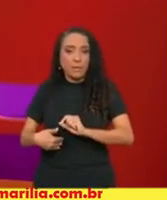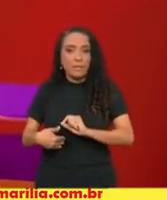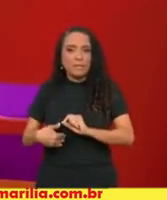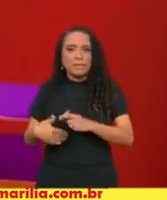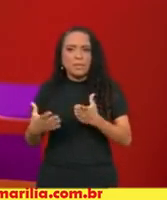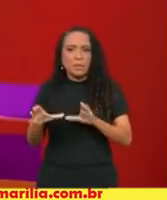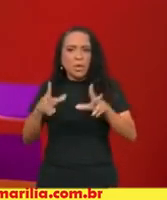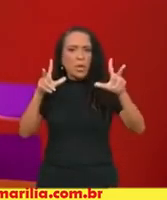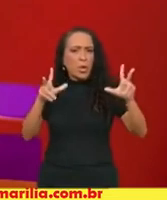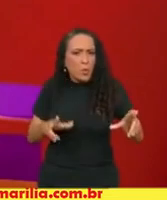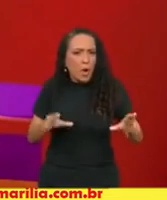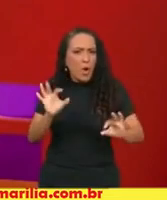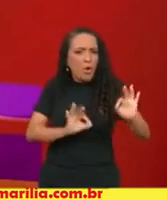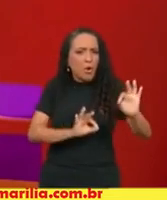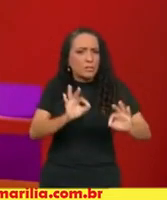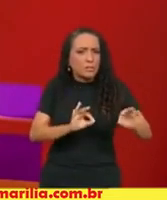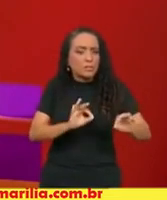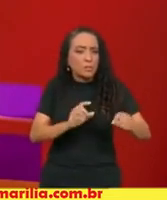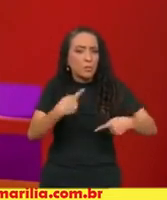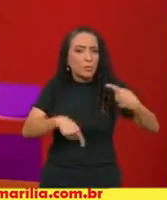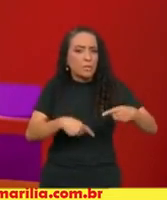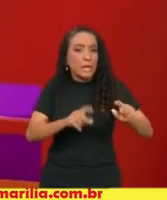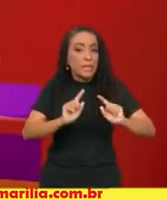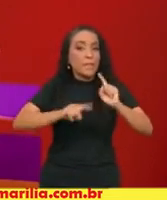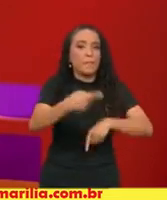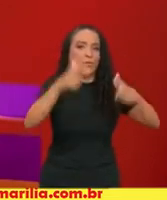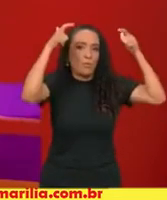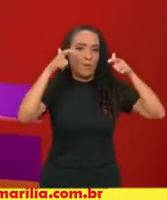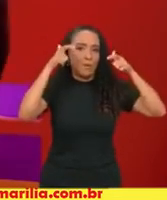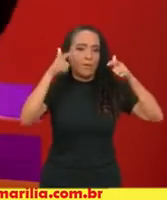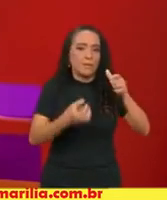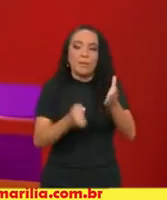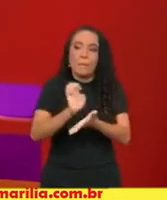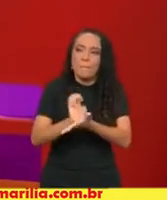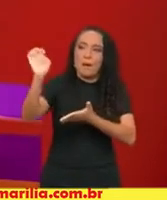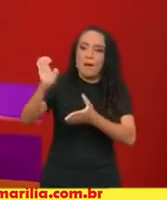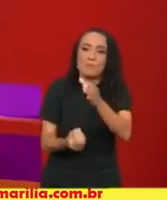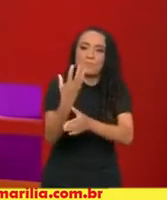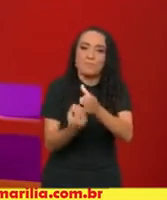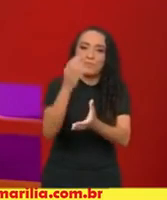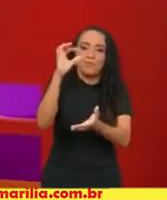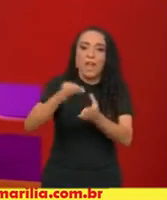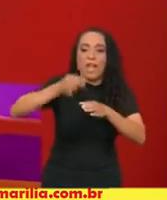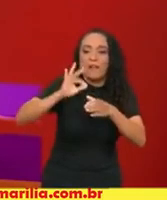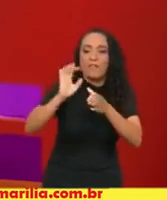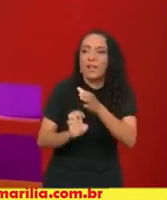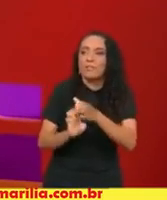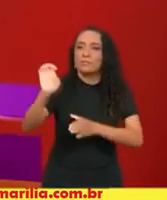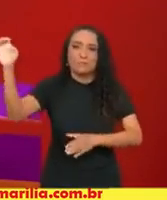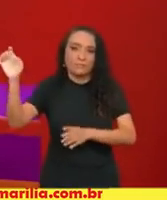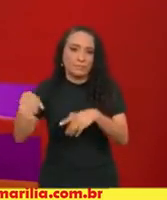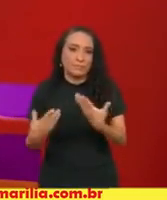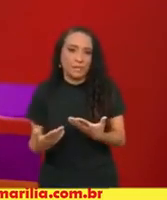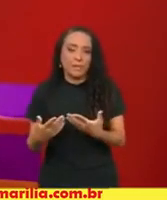muito semelhante ao que foi a organização da economia política à época do Império, né? Produção e exportação de café, com ajustes. Não tem mais escravidão, evidentemente, então